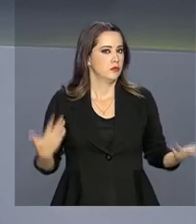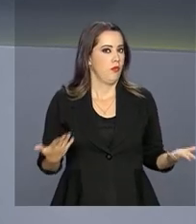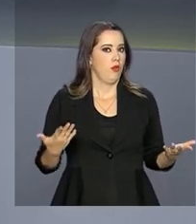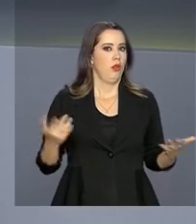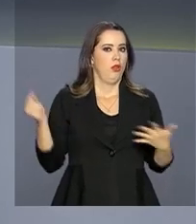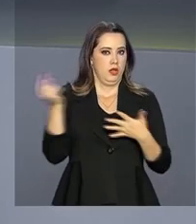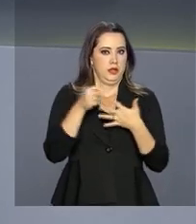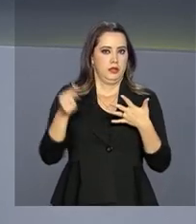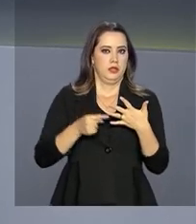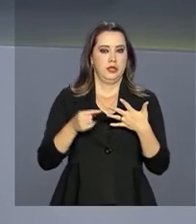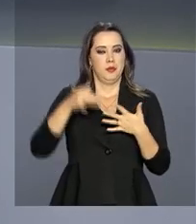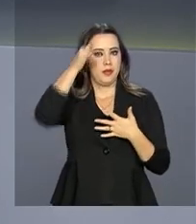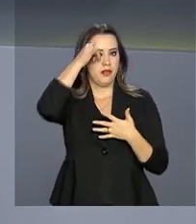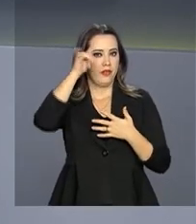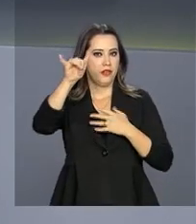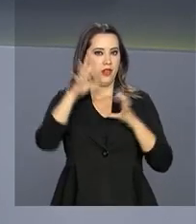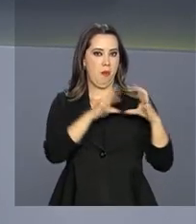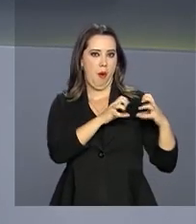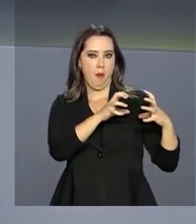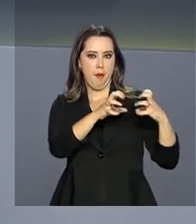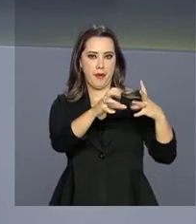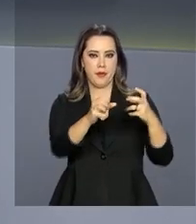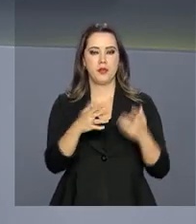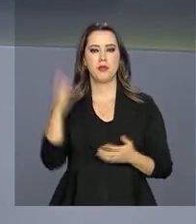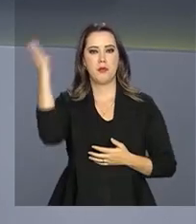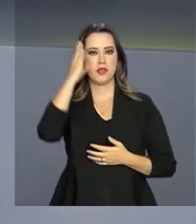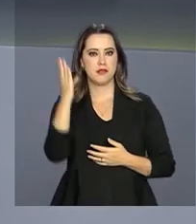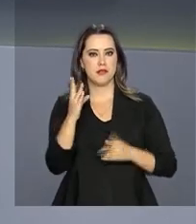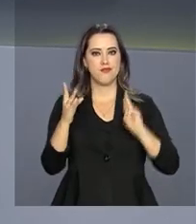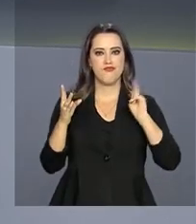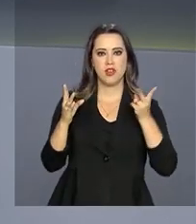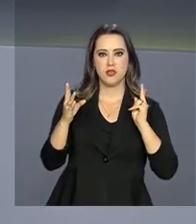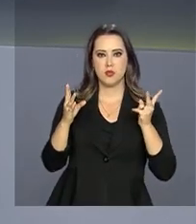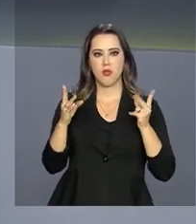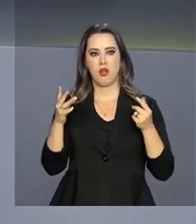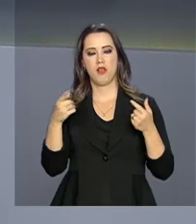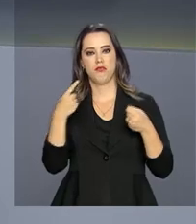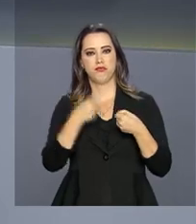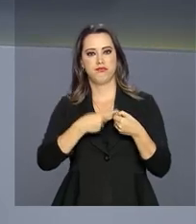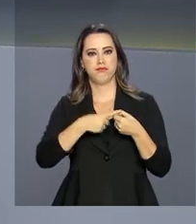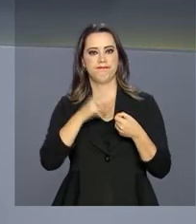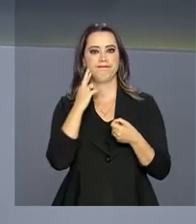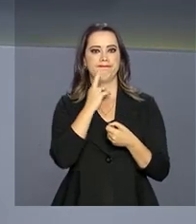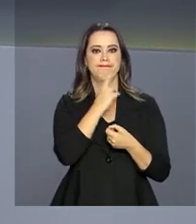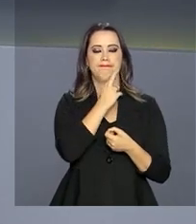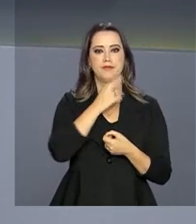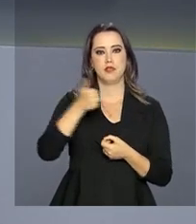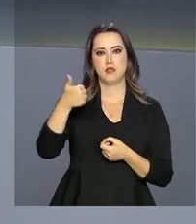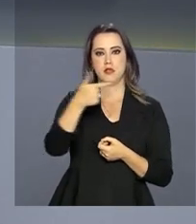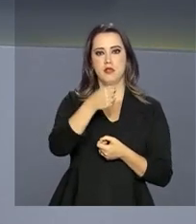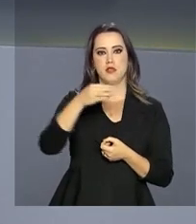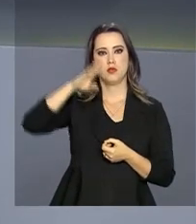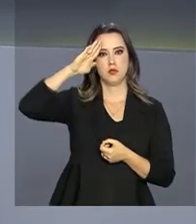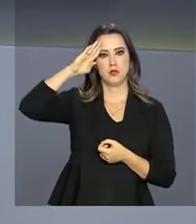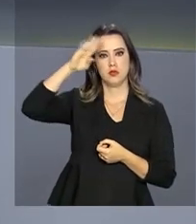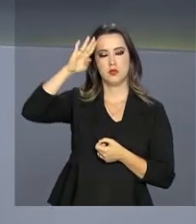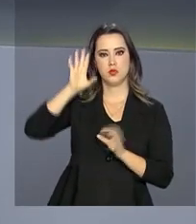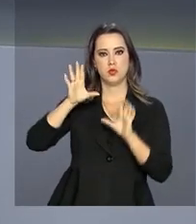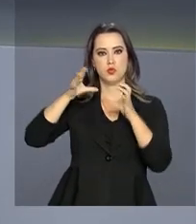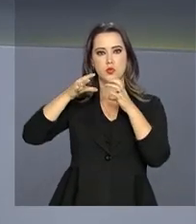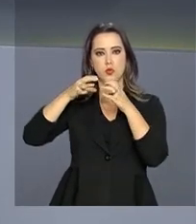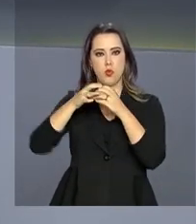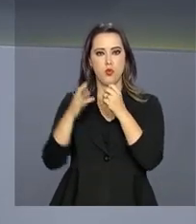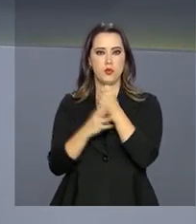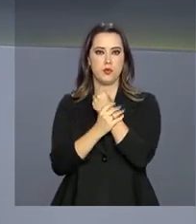conter os conflitos entre brasileiros e imigrantes venezuelanos em roraima está o envio de 120 militares da força